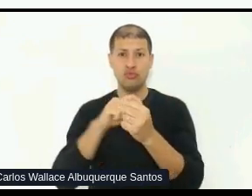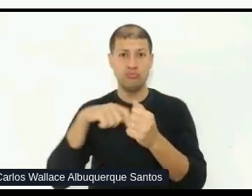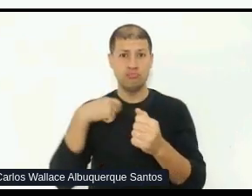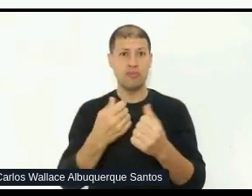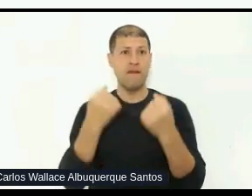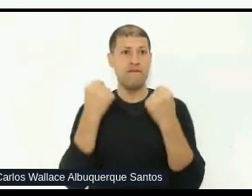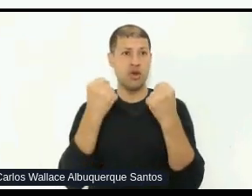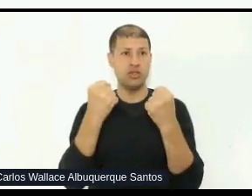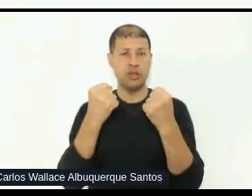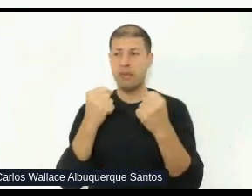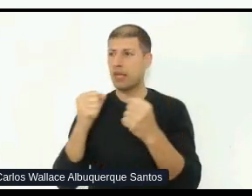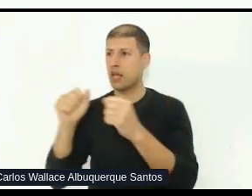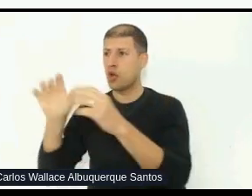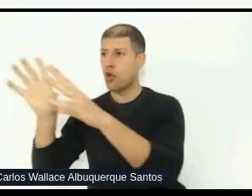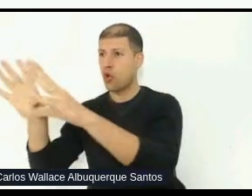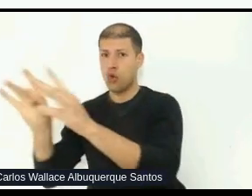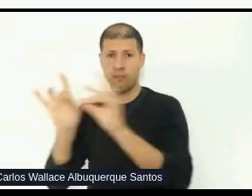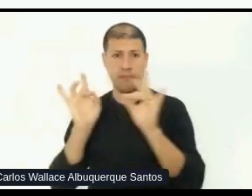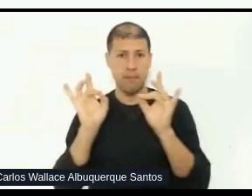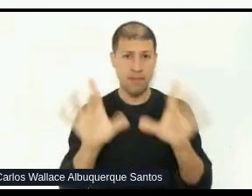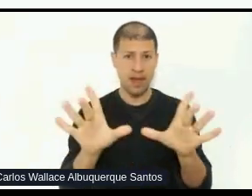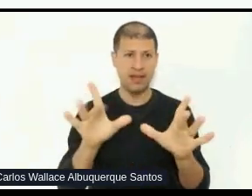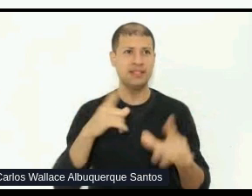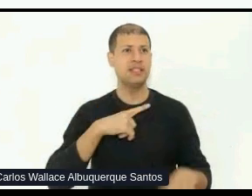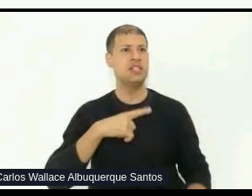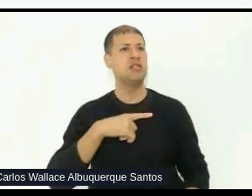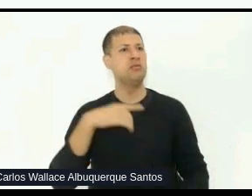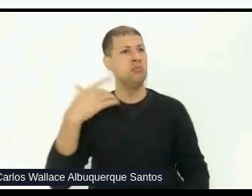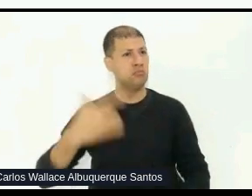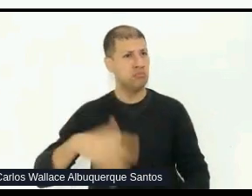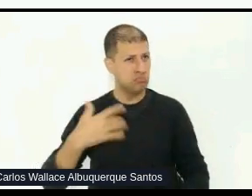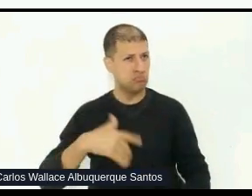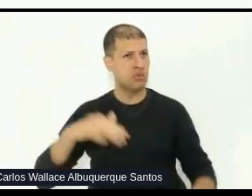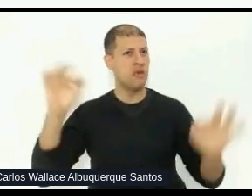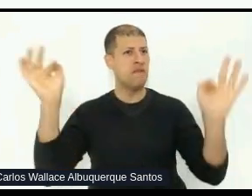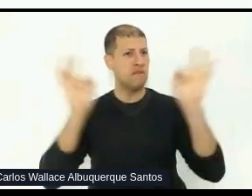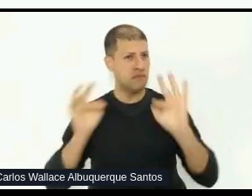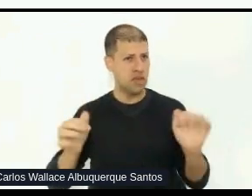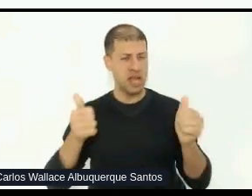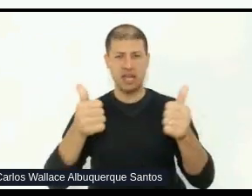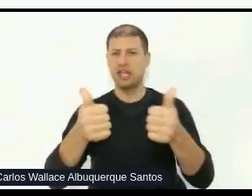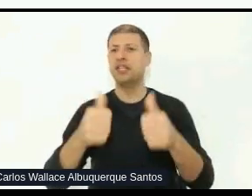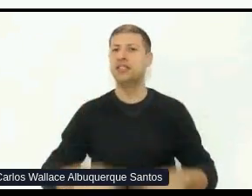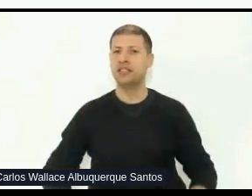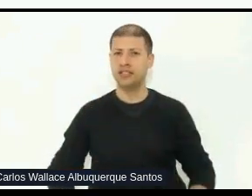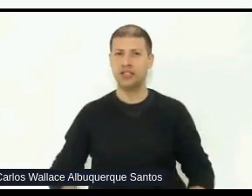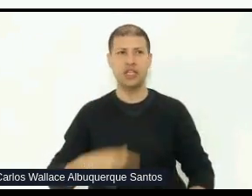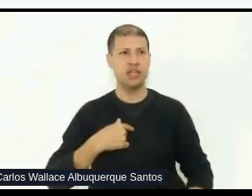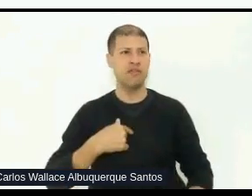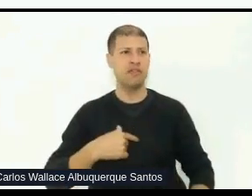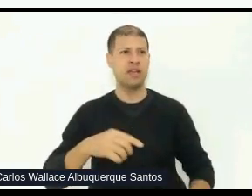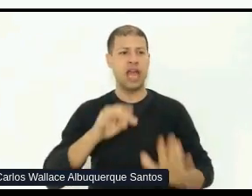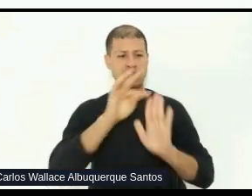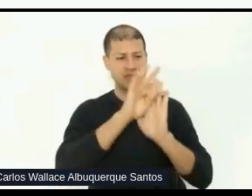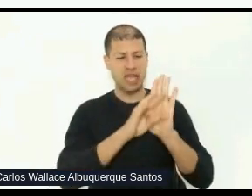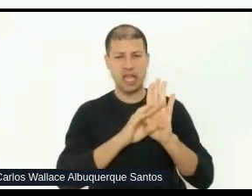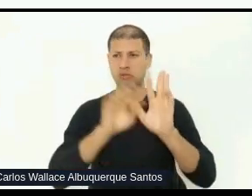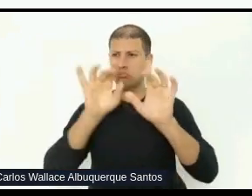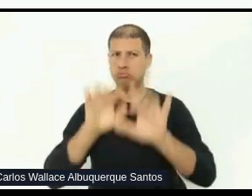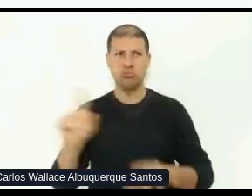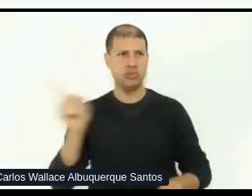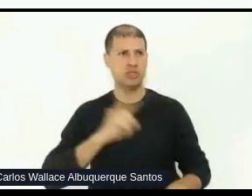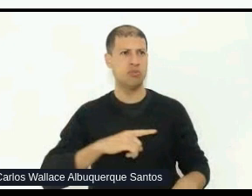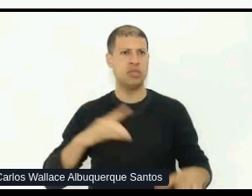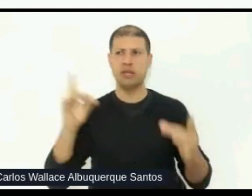no grupo, né? E aí, assim, poxa, tô feliz. Então, eu não vou escrever texto, eu vou transmitir o meu sentimento com a